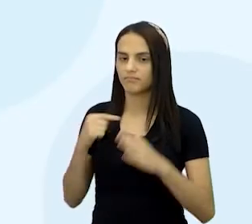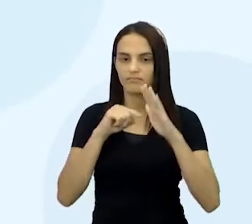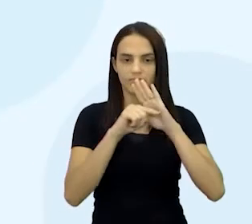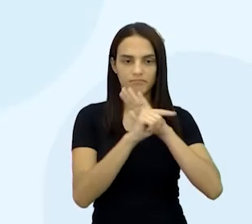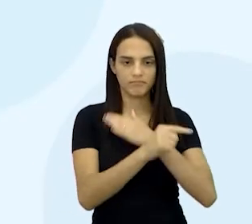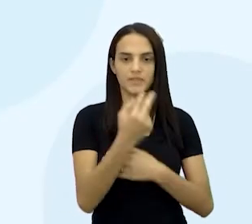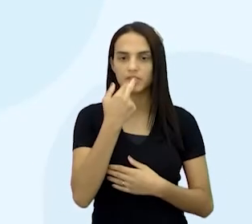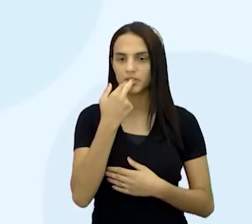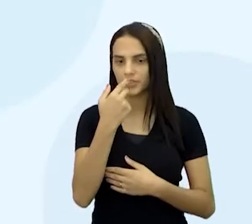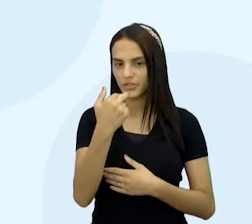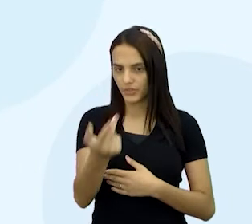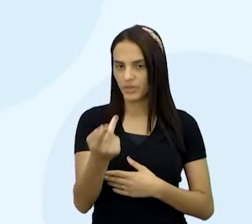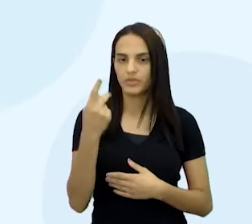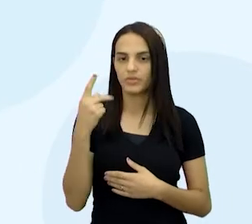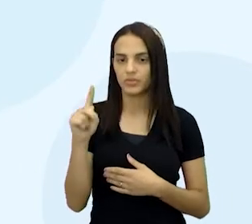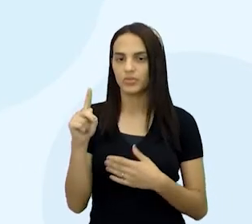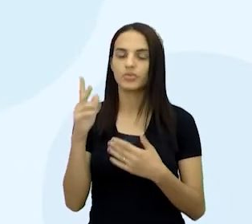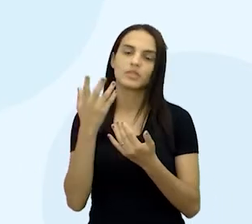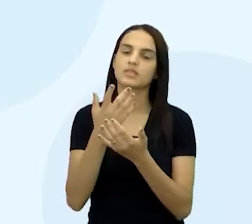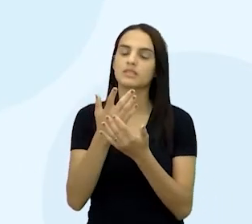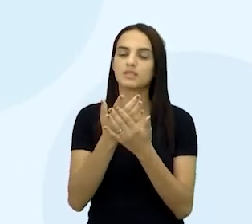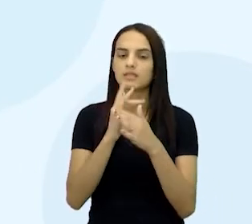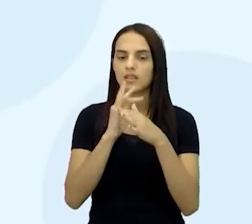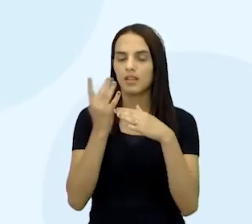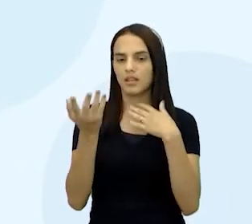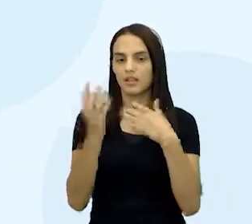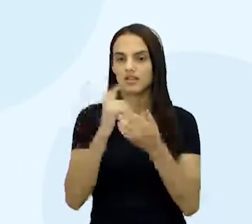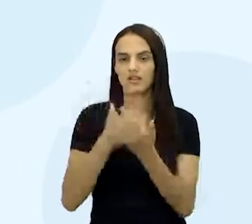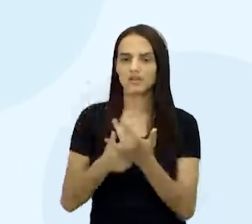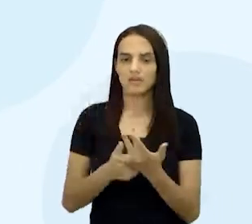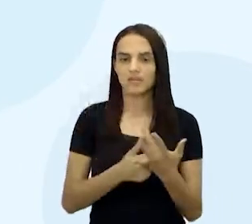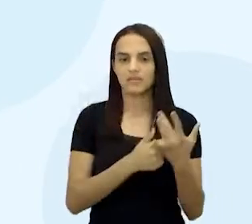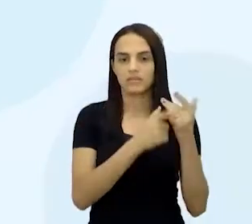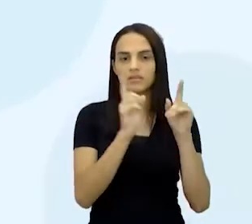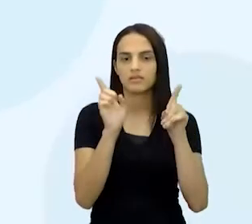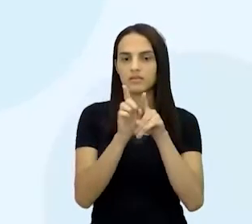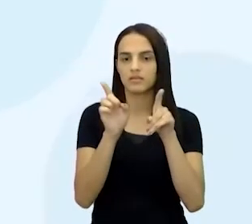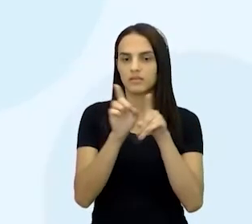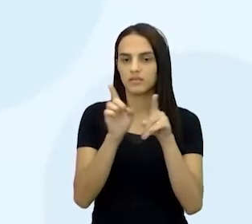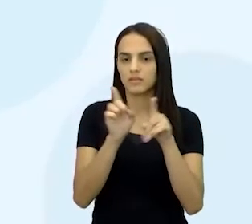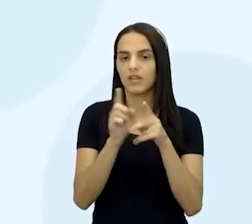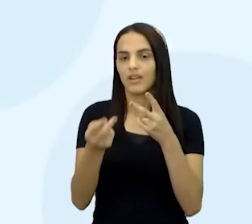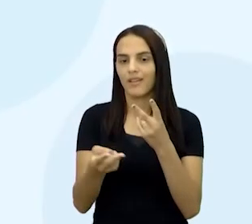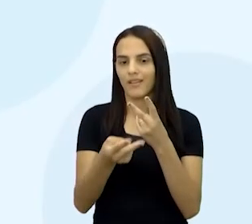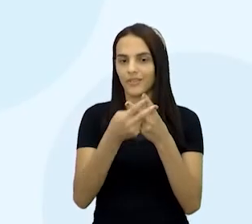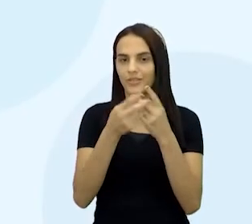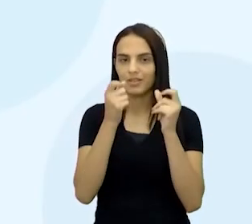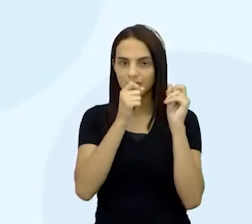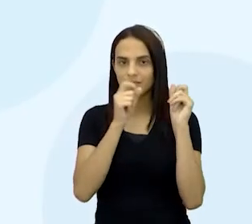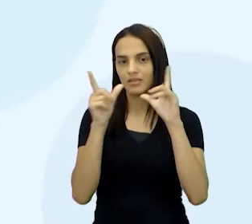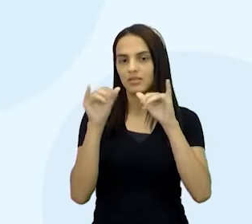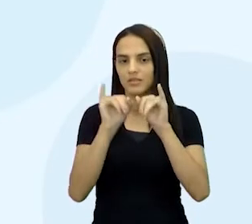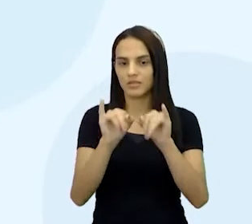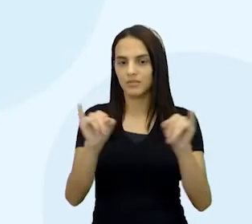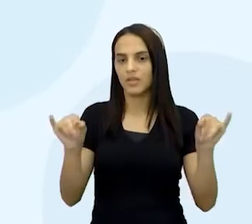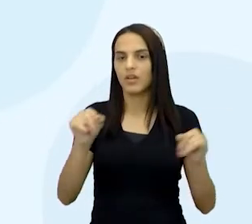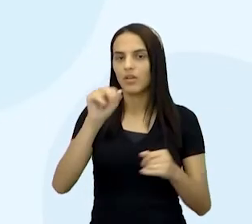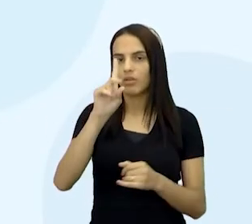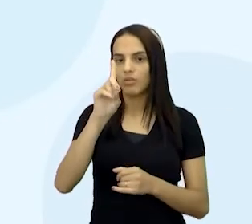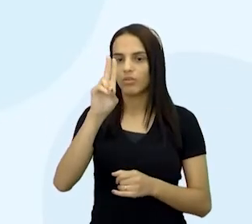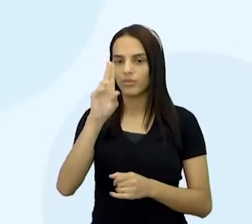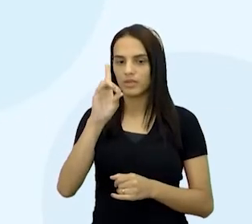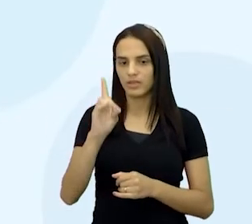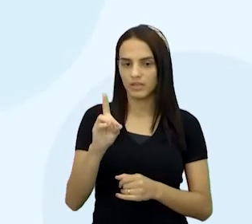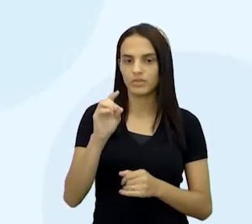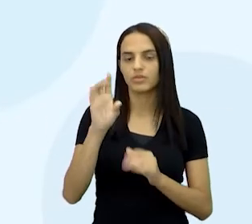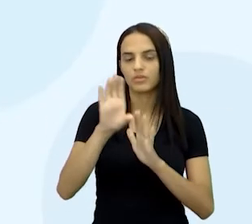de linguagens e suas tecnologias, ele se chama aí hashtag se liga na mídia e a unidade